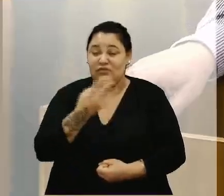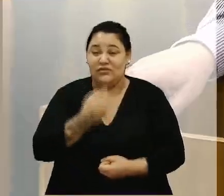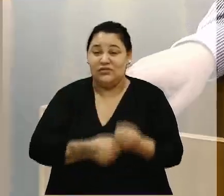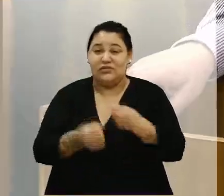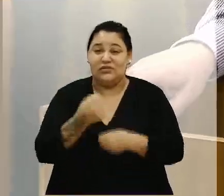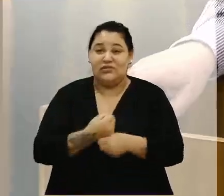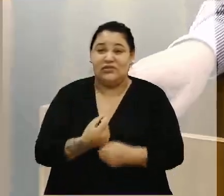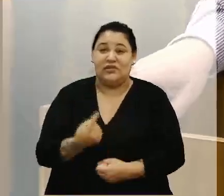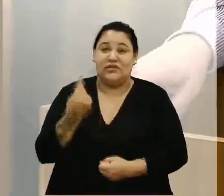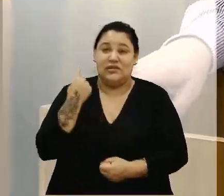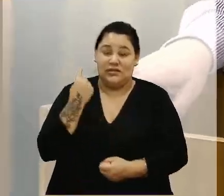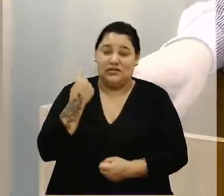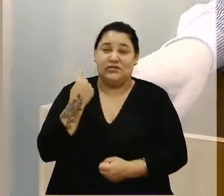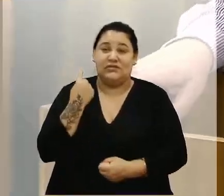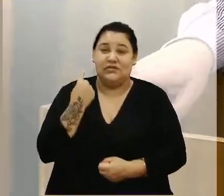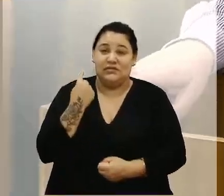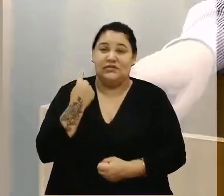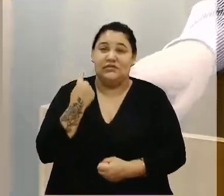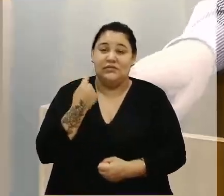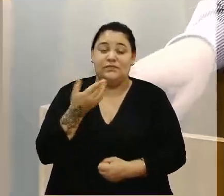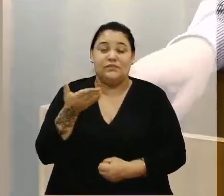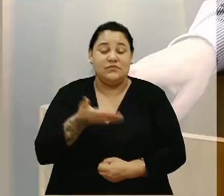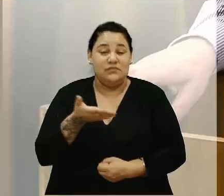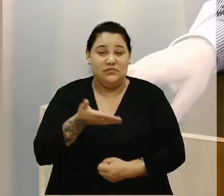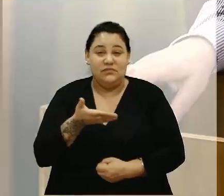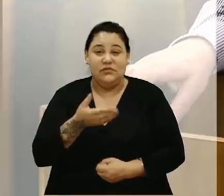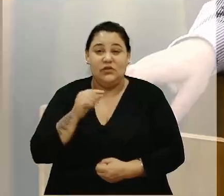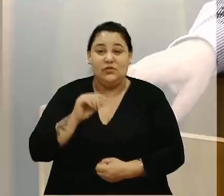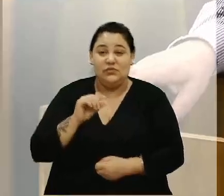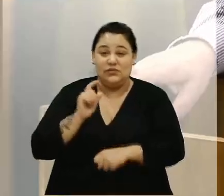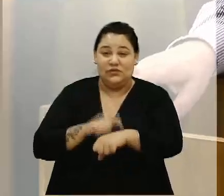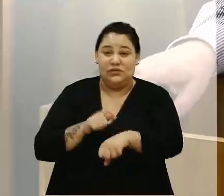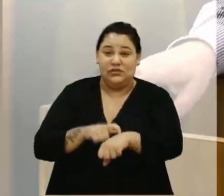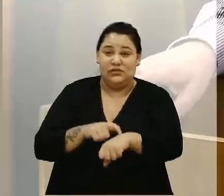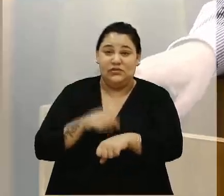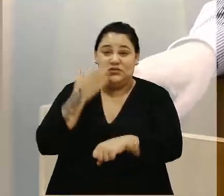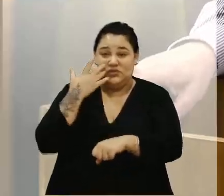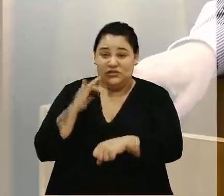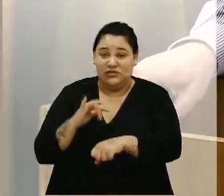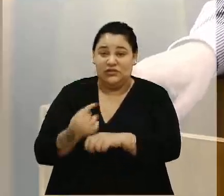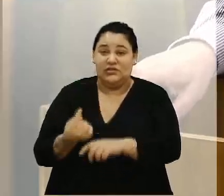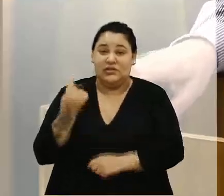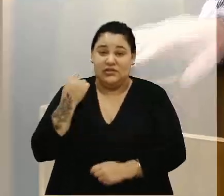atrás, hoje, há poucos dias